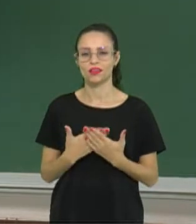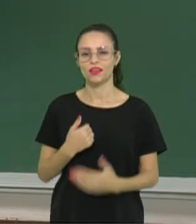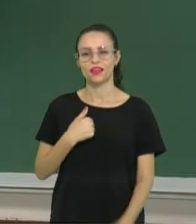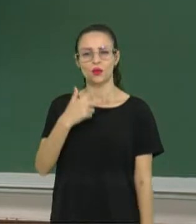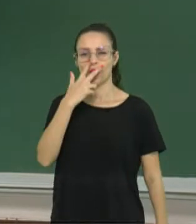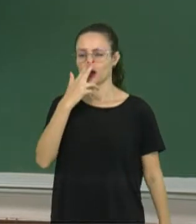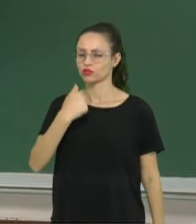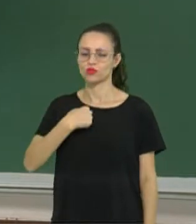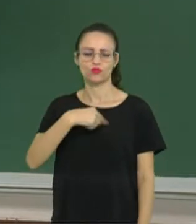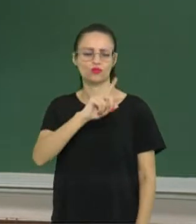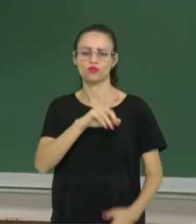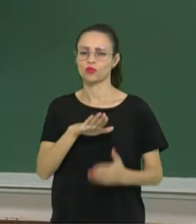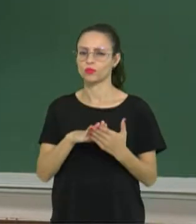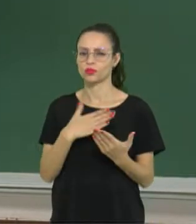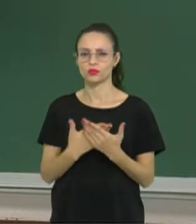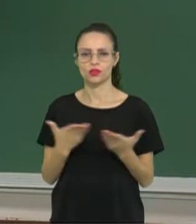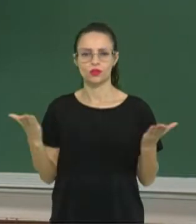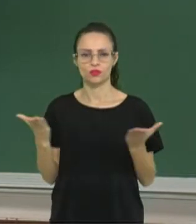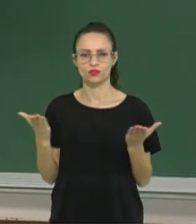não irei para a escola hoje.